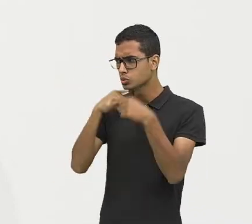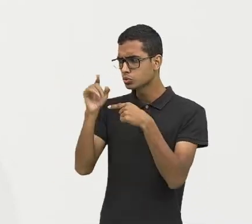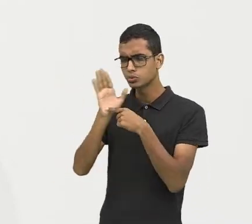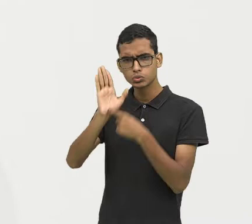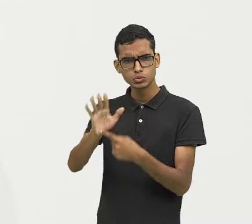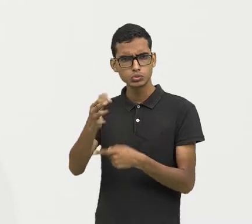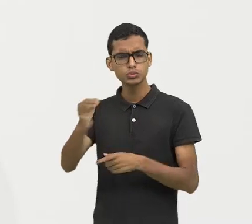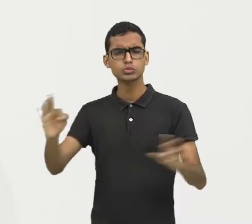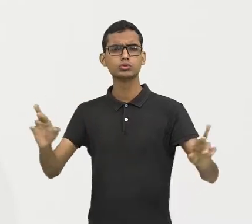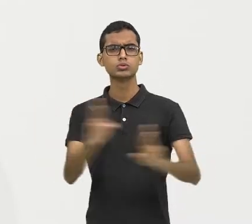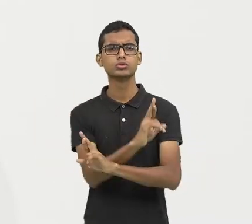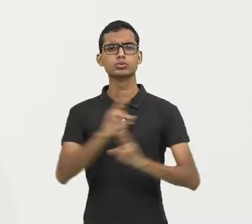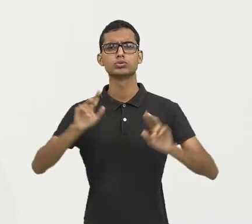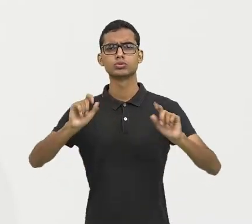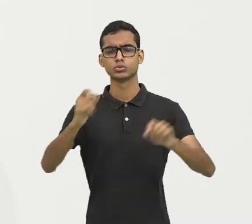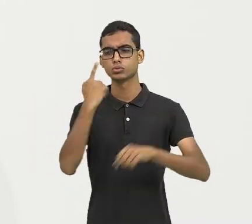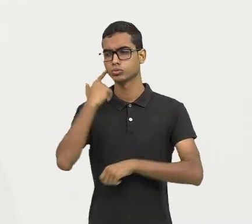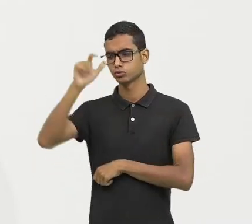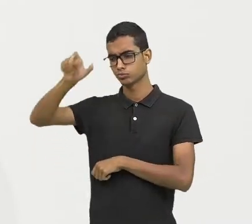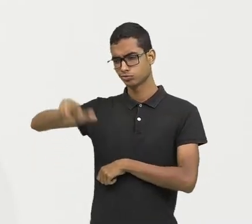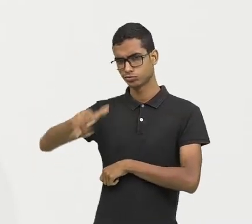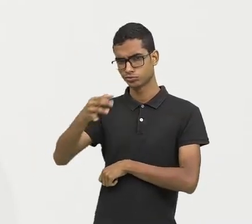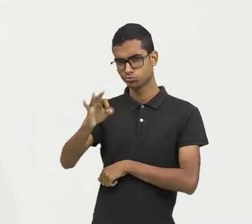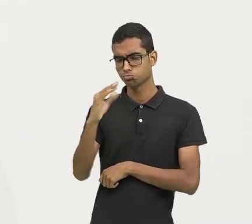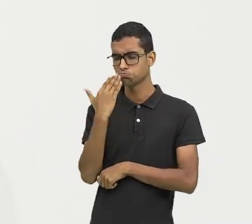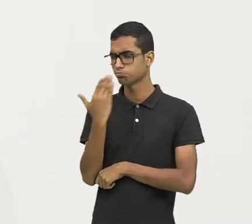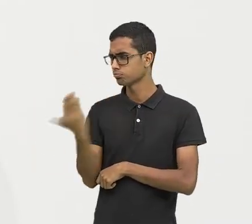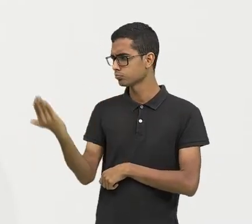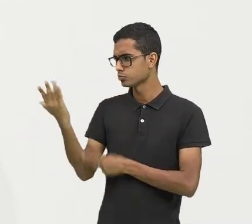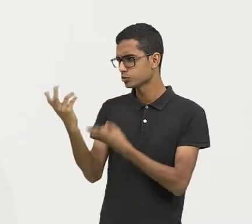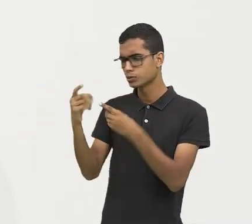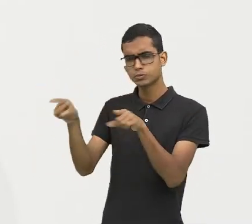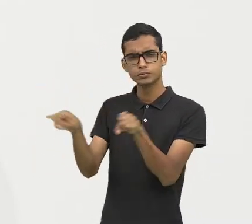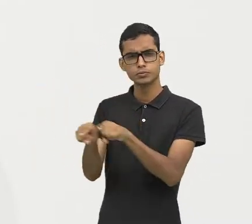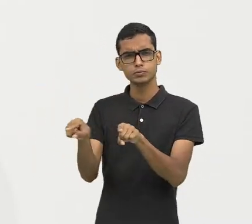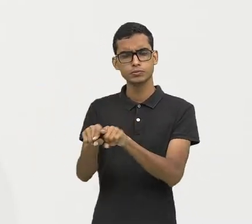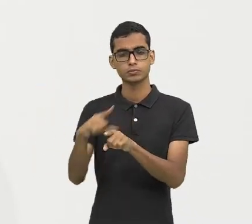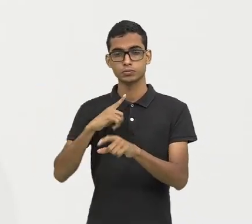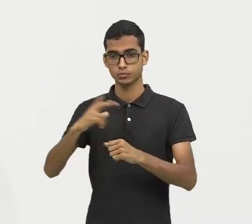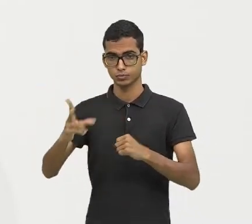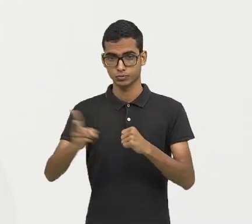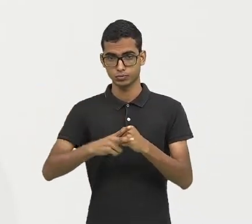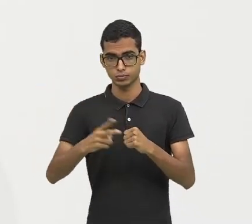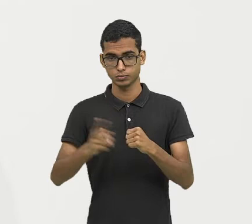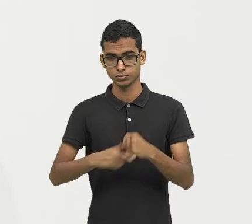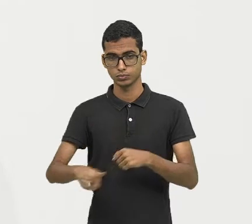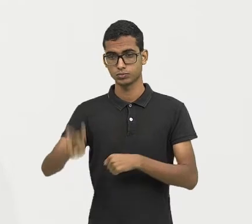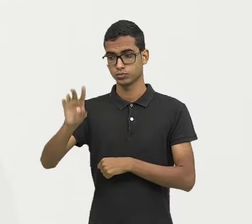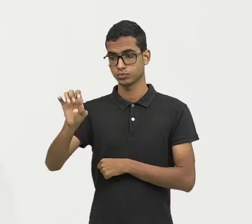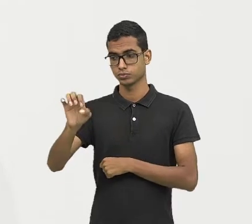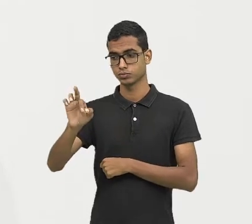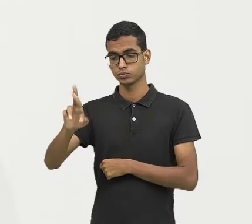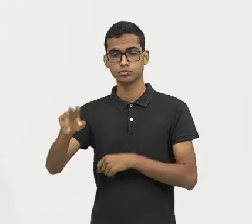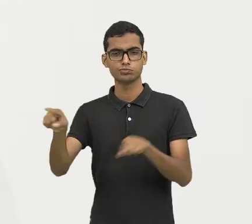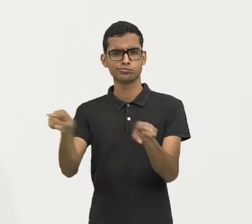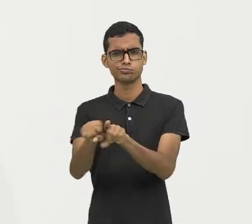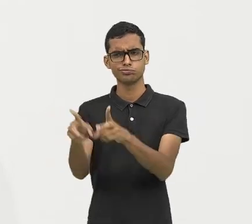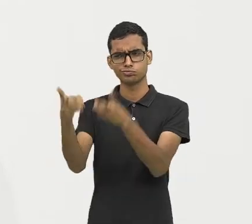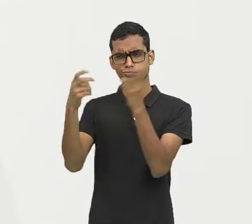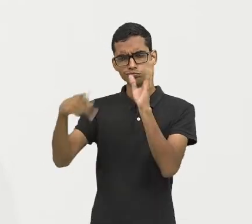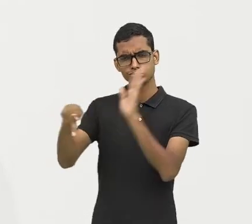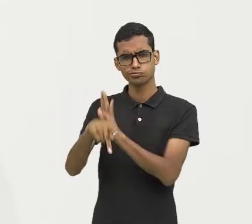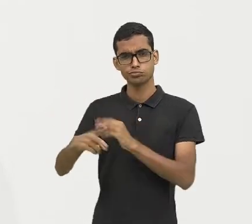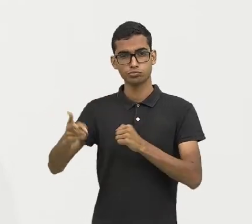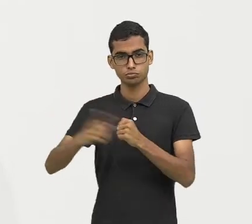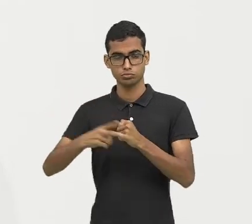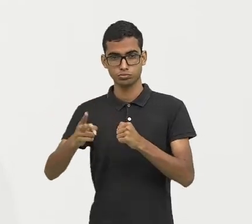dúvida com relação a esse sujeito. Observem que nós temos o nosso verbo ver. Percebam que o verbo